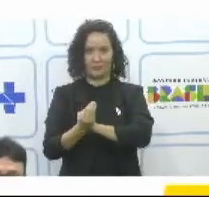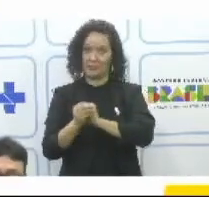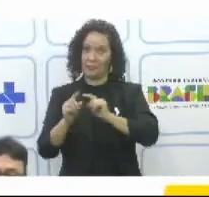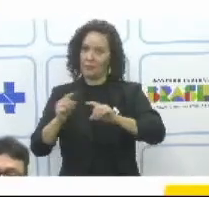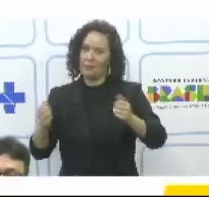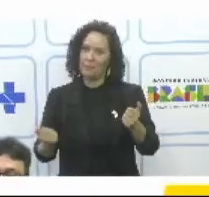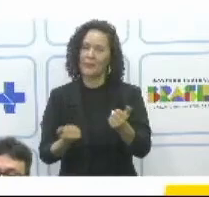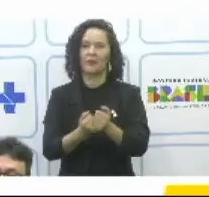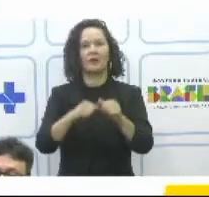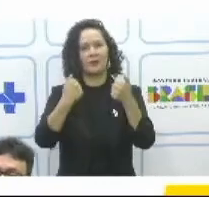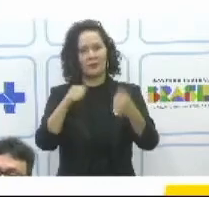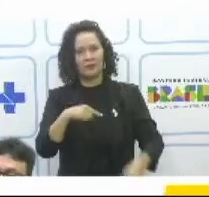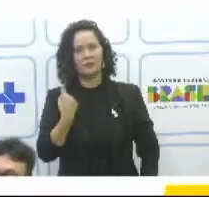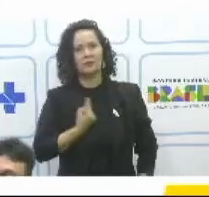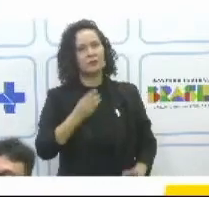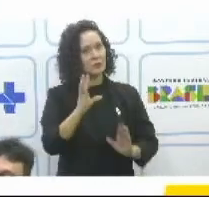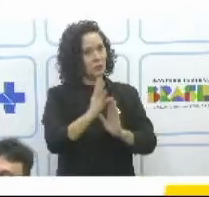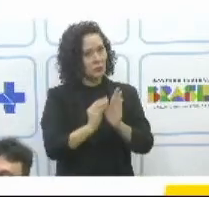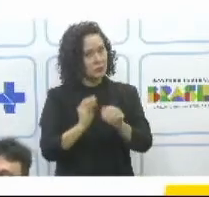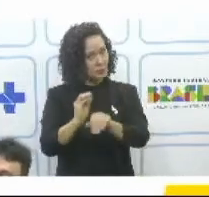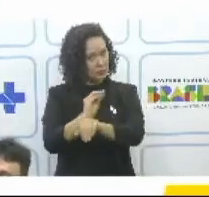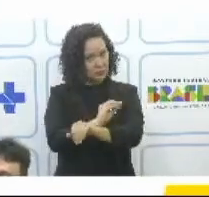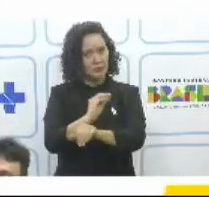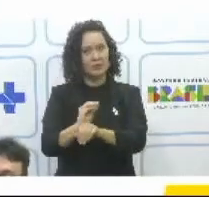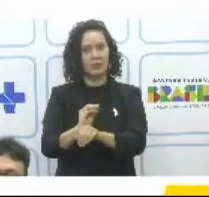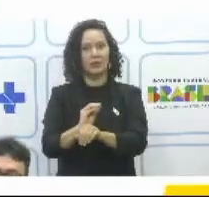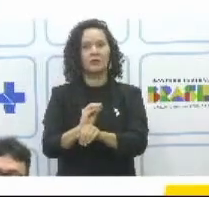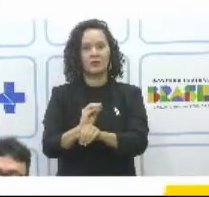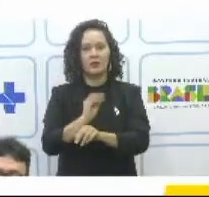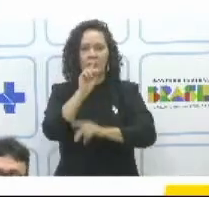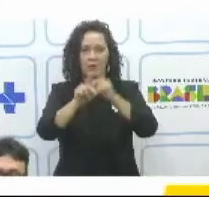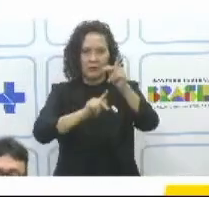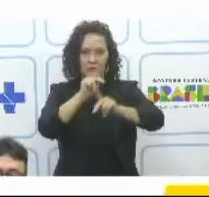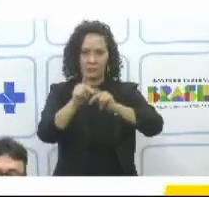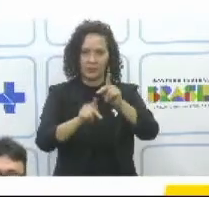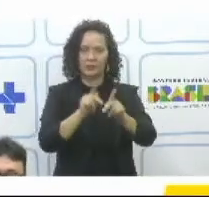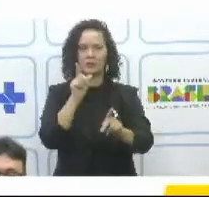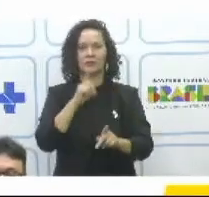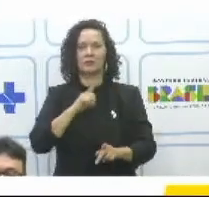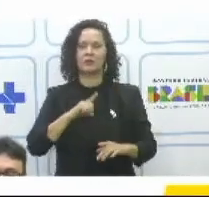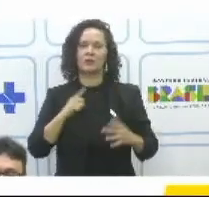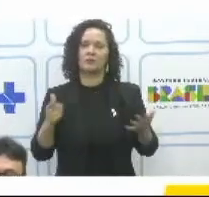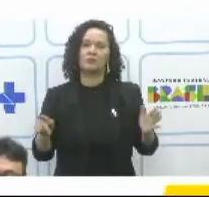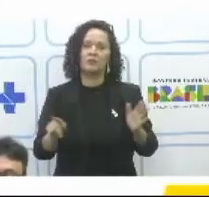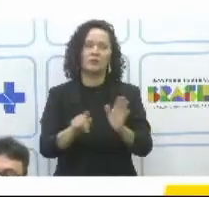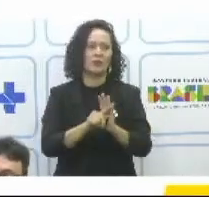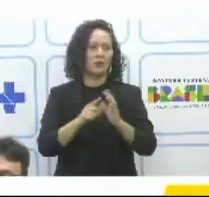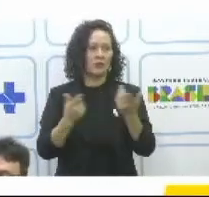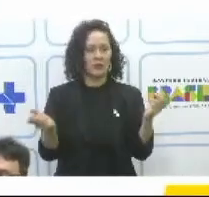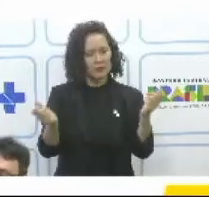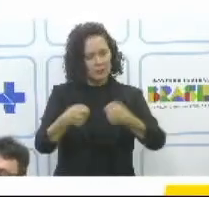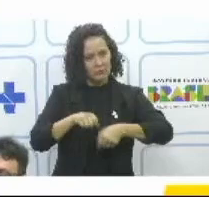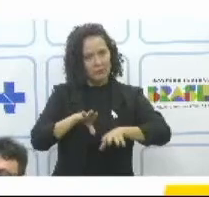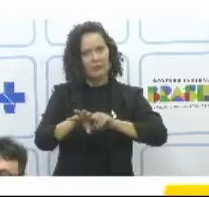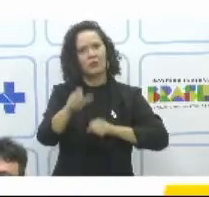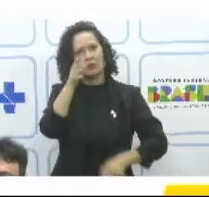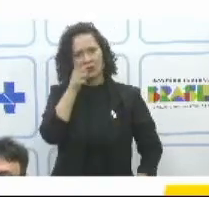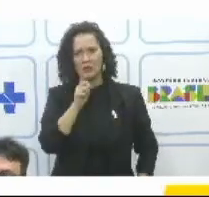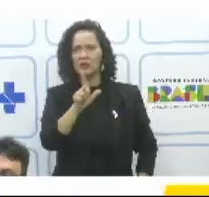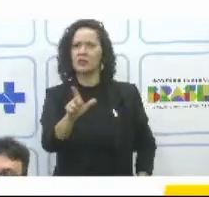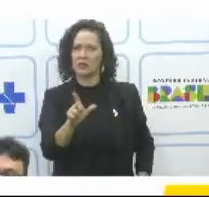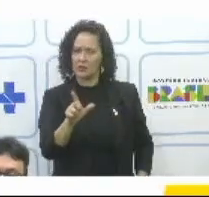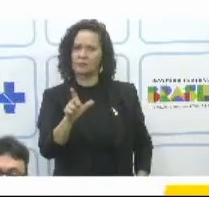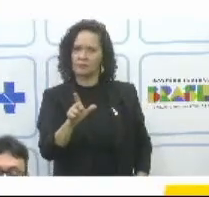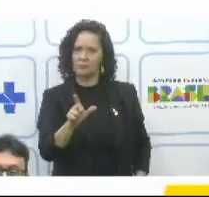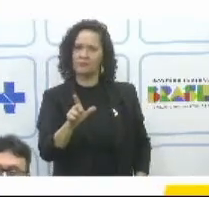né? Precisamos de um modelo de cuidado onde a população ela tenha maior capacidade